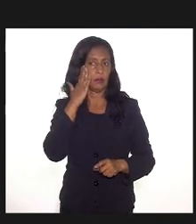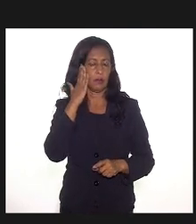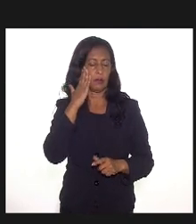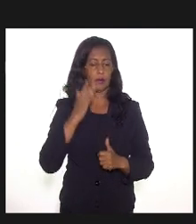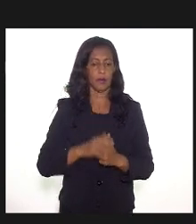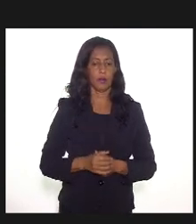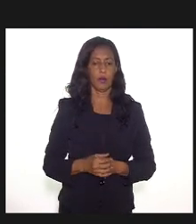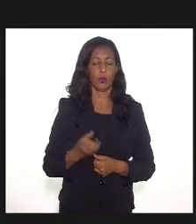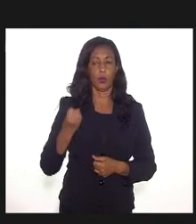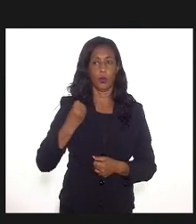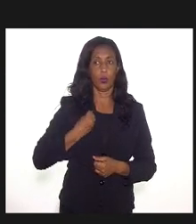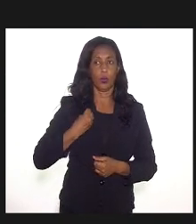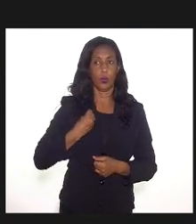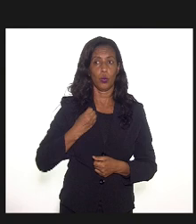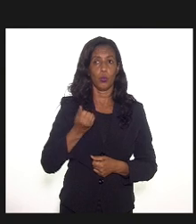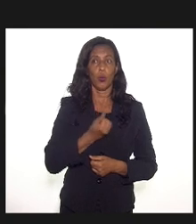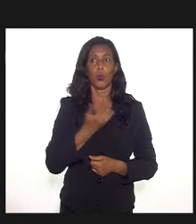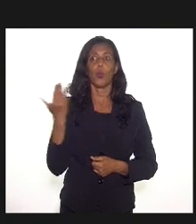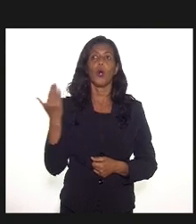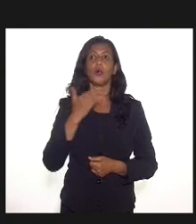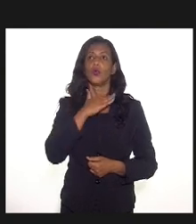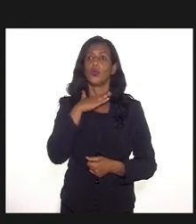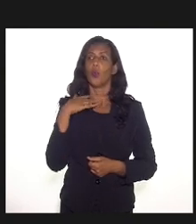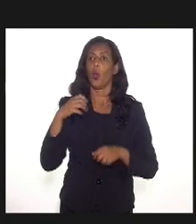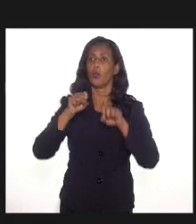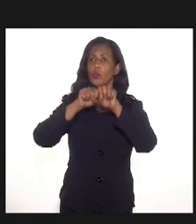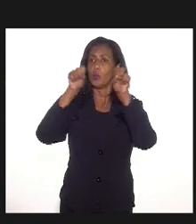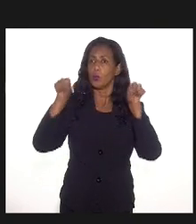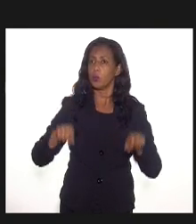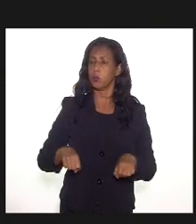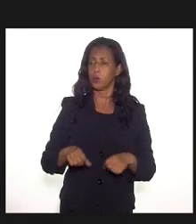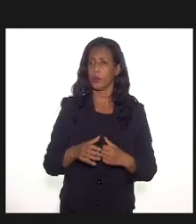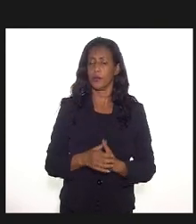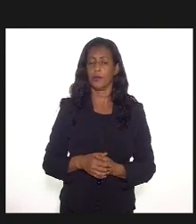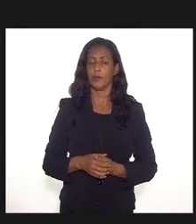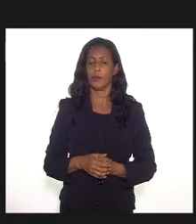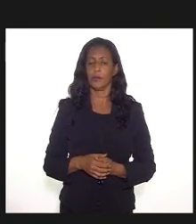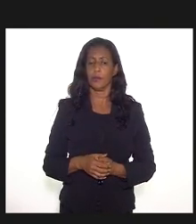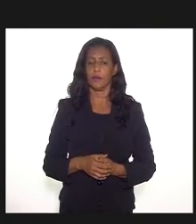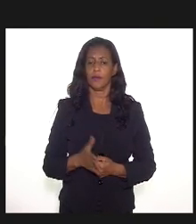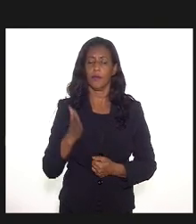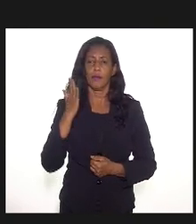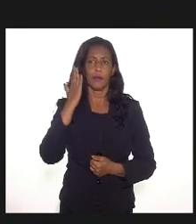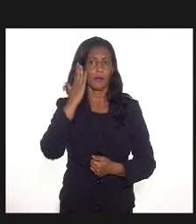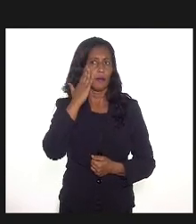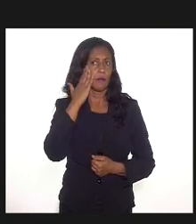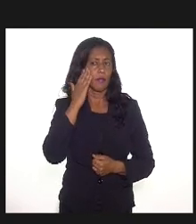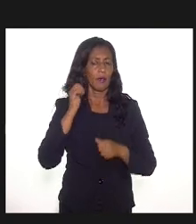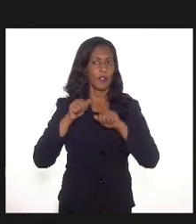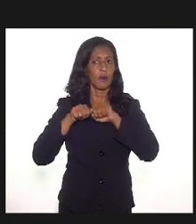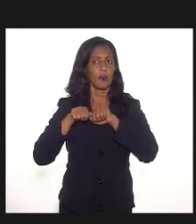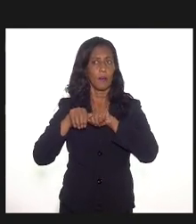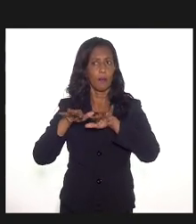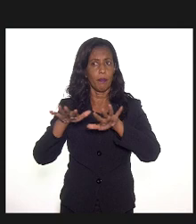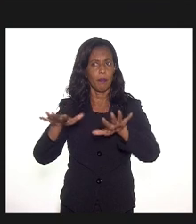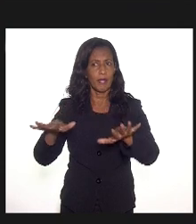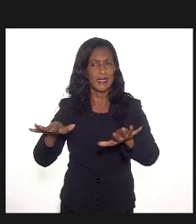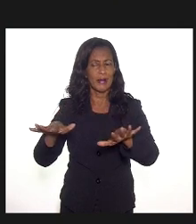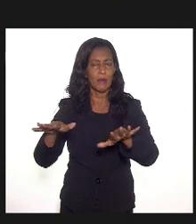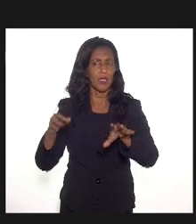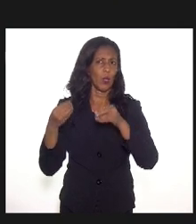o número de óbitos, saber como é que esta pandemia se